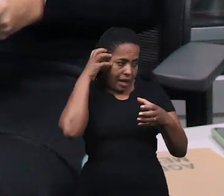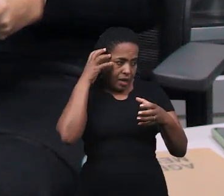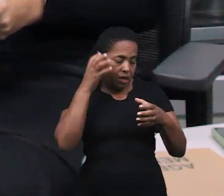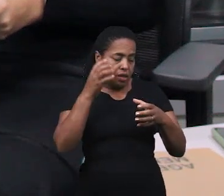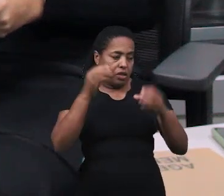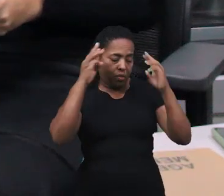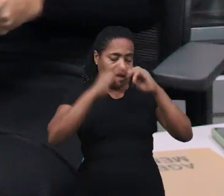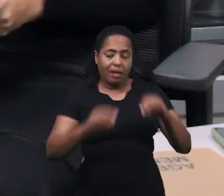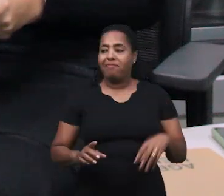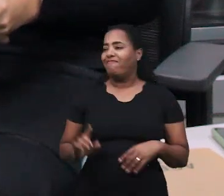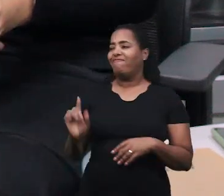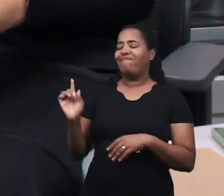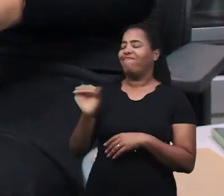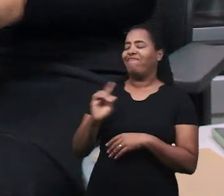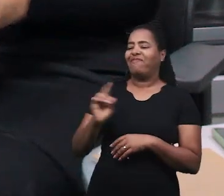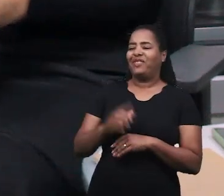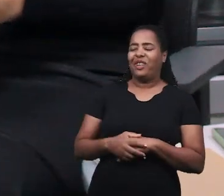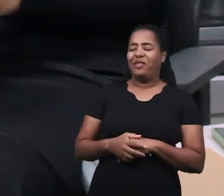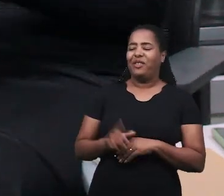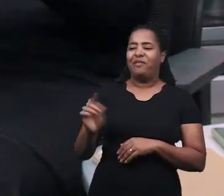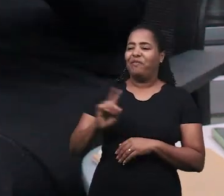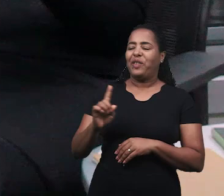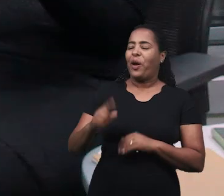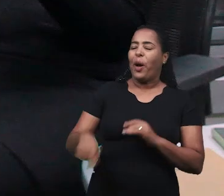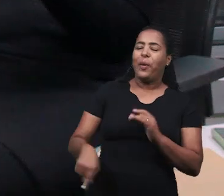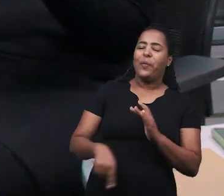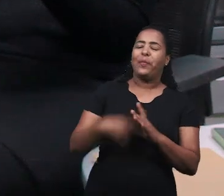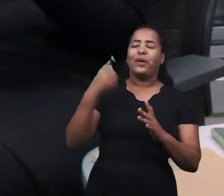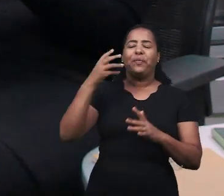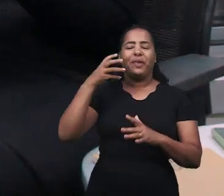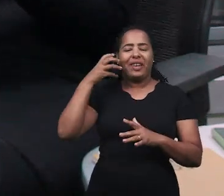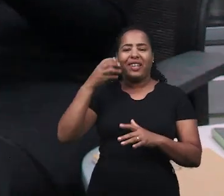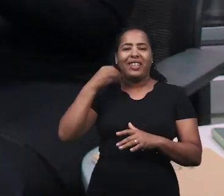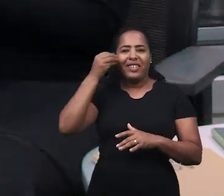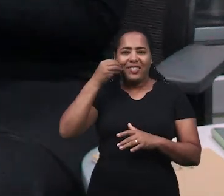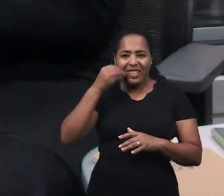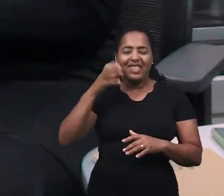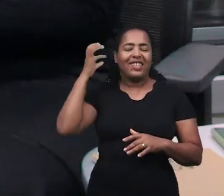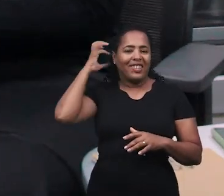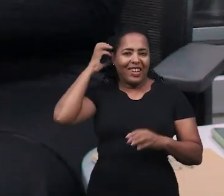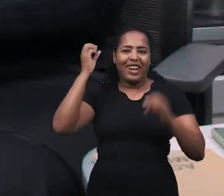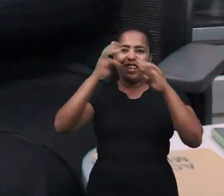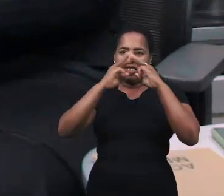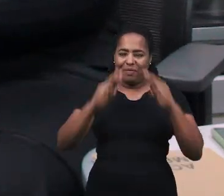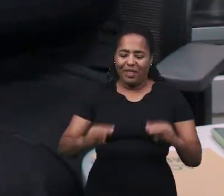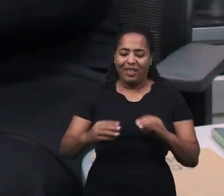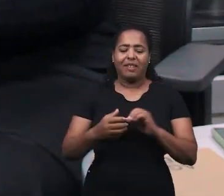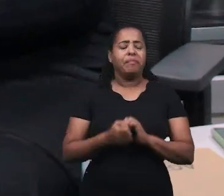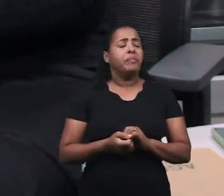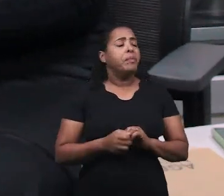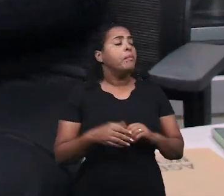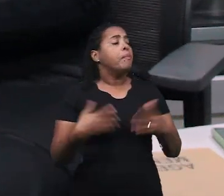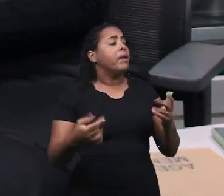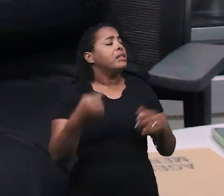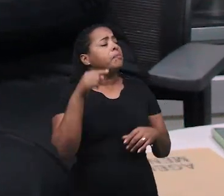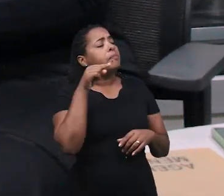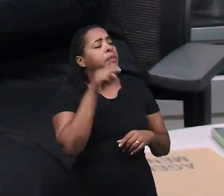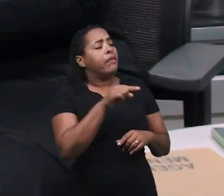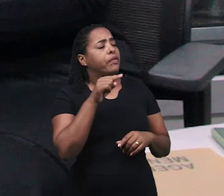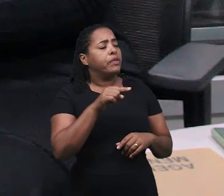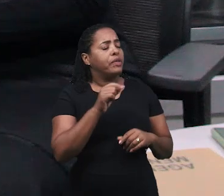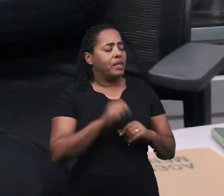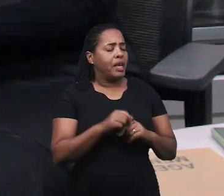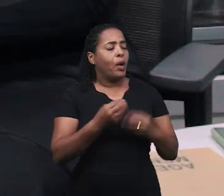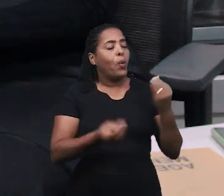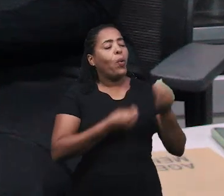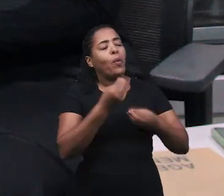grupo da Rádio Manaim? Não. E aí vem Toda a minha experiência é com a Rádio Manaim. E aí vem a pergunta: o que é para você